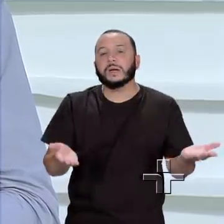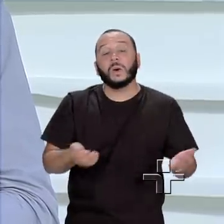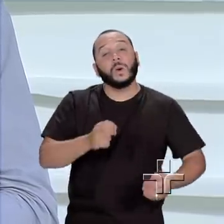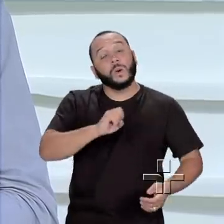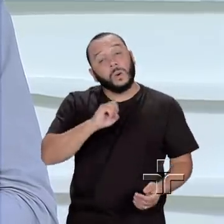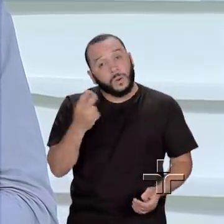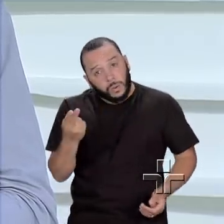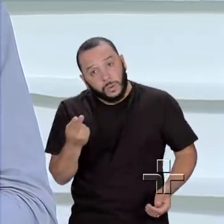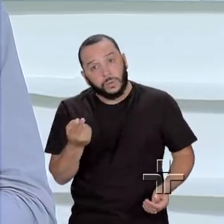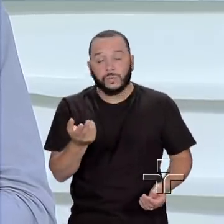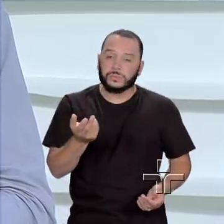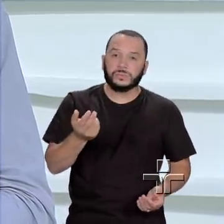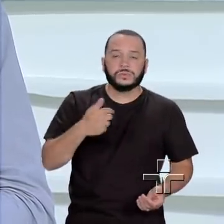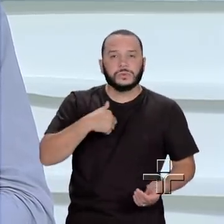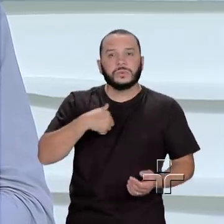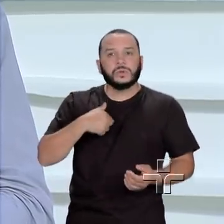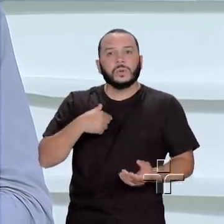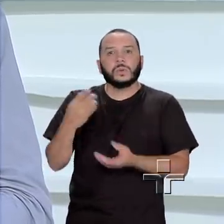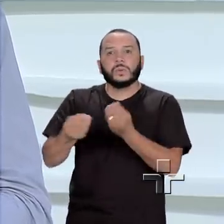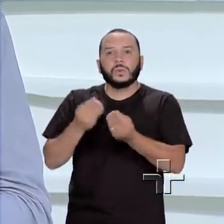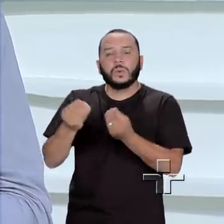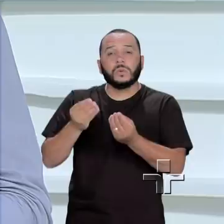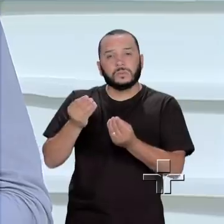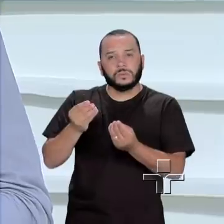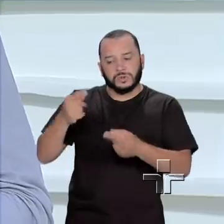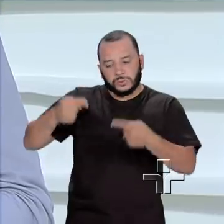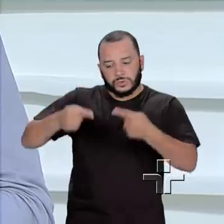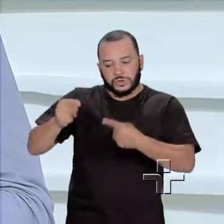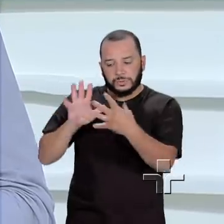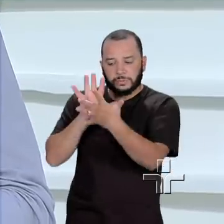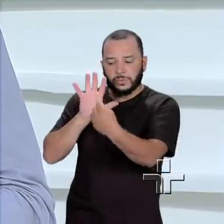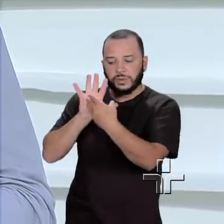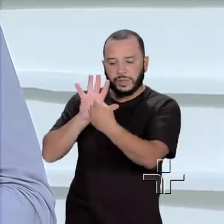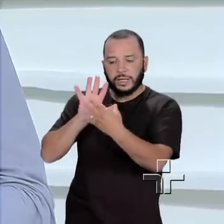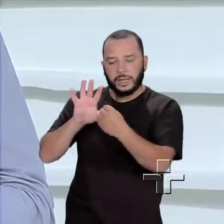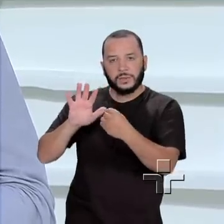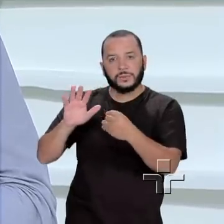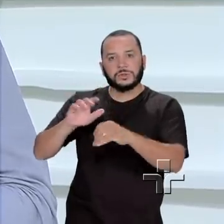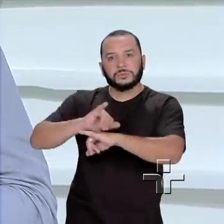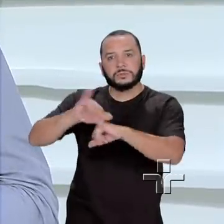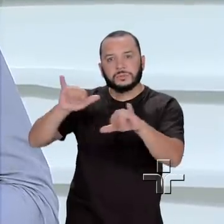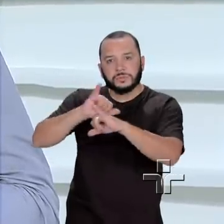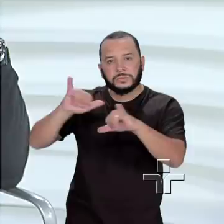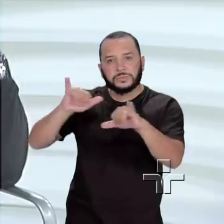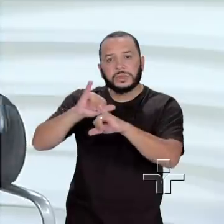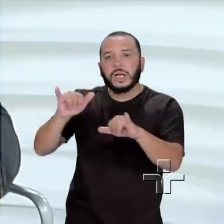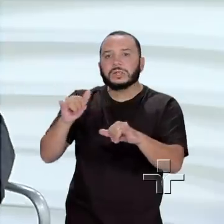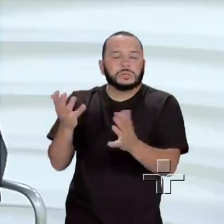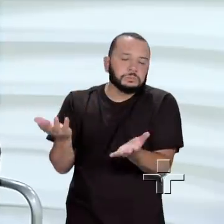problema e rediscutir o modelo de publicidade para esses grandes players?